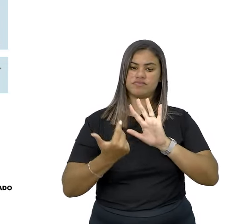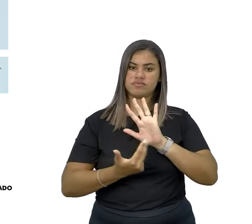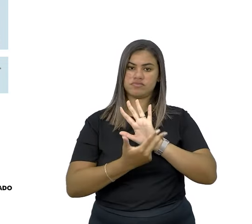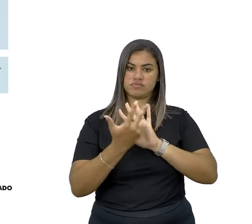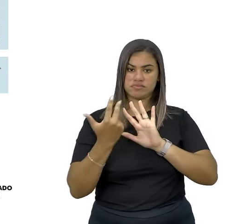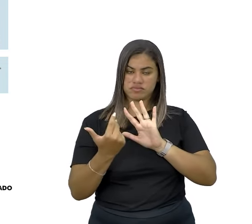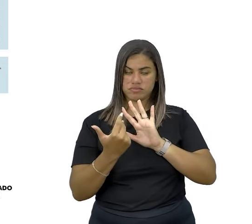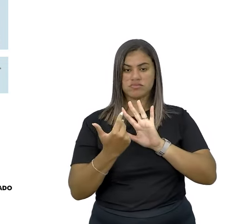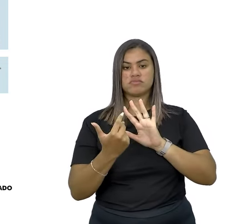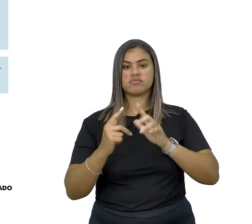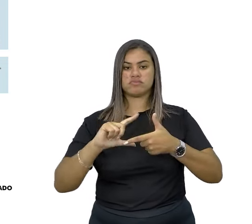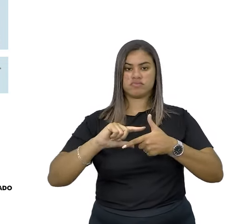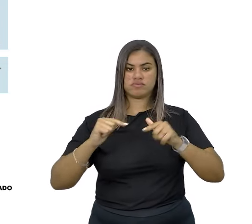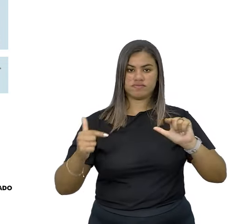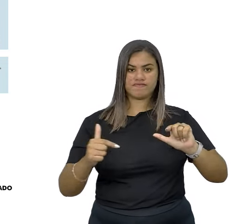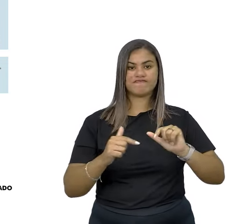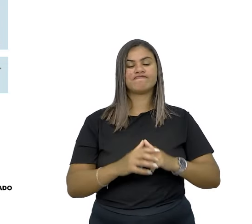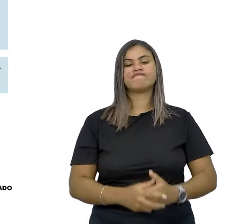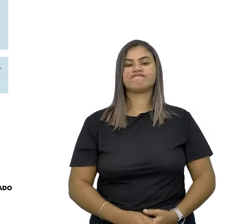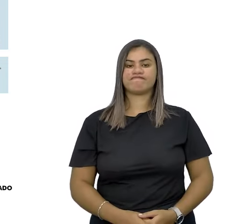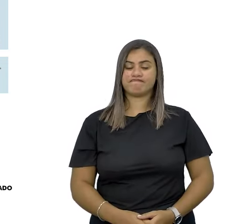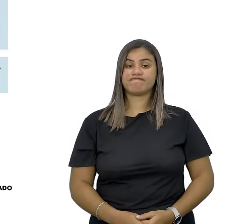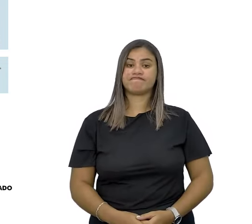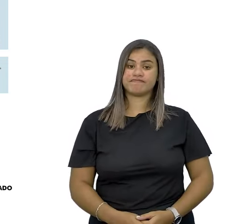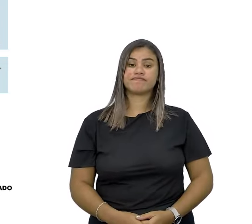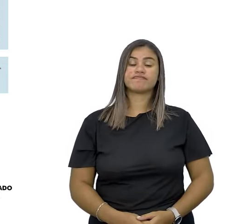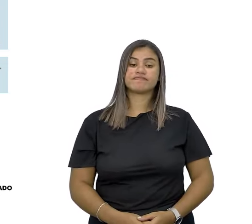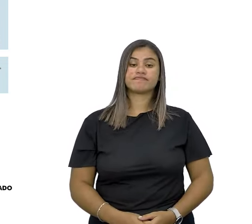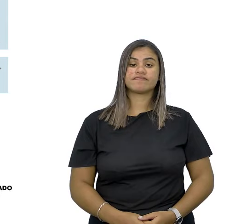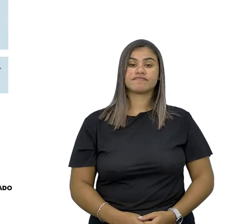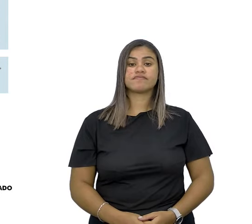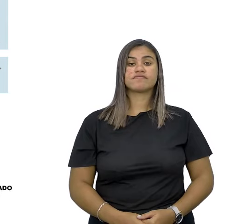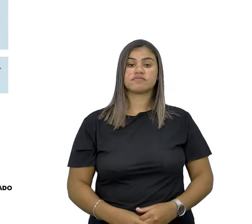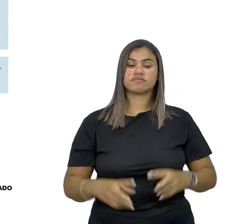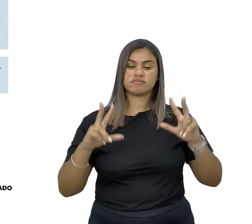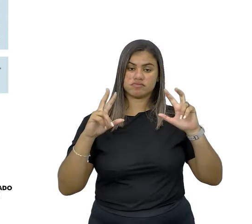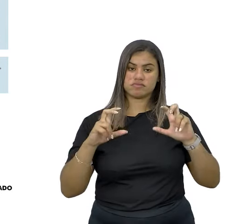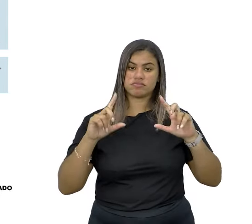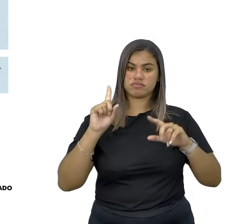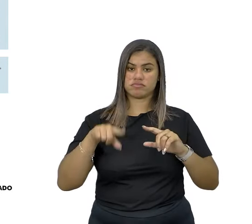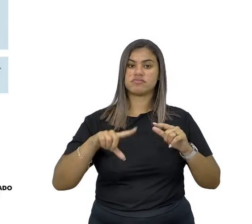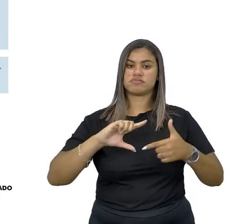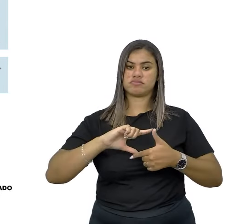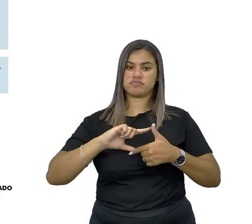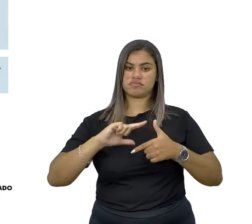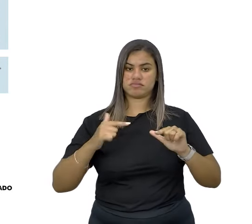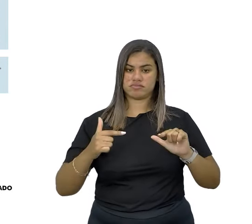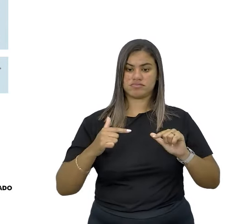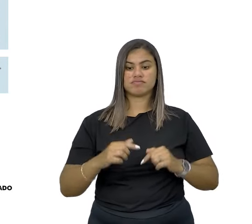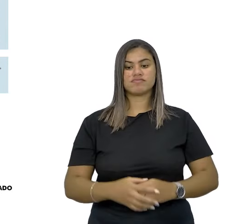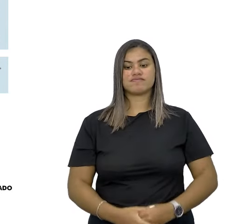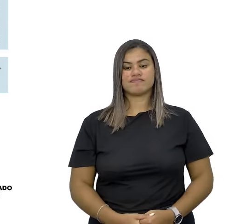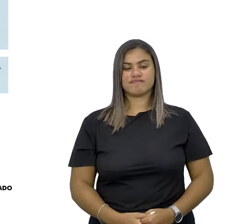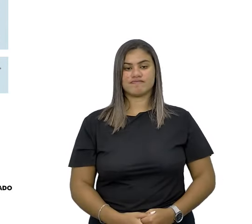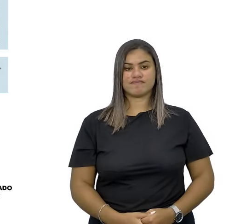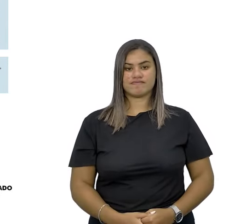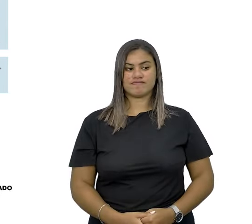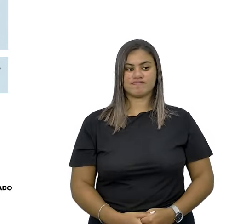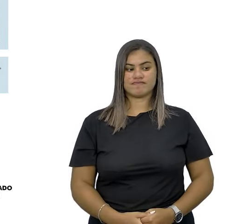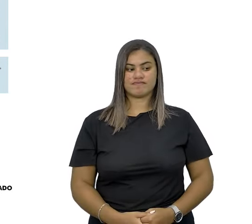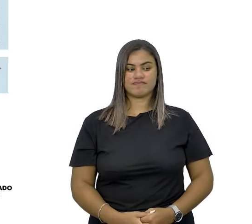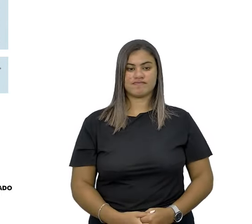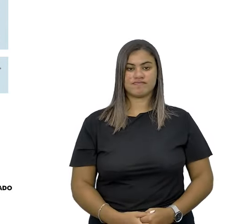com questões de geometria. A gente está trabalhando com o quê? Com o tema geometria nessa sequência de atividades